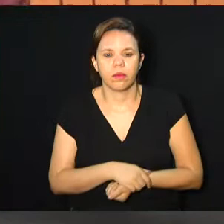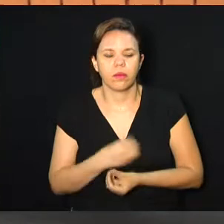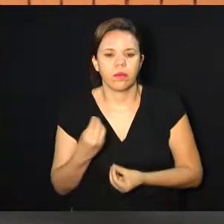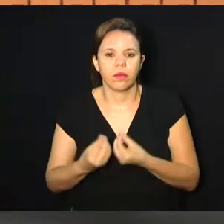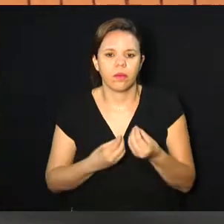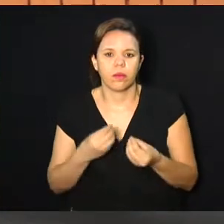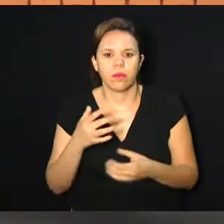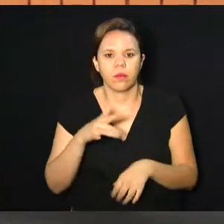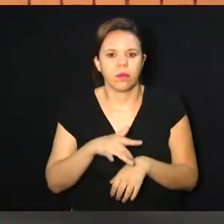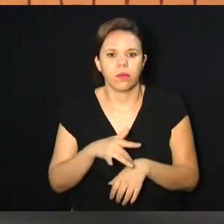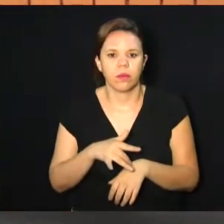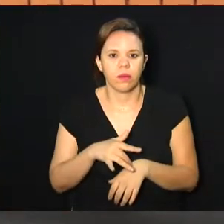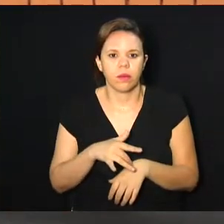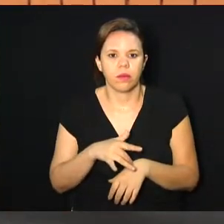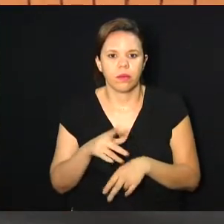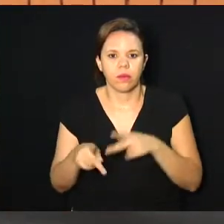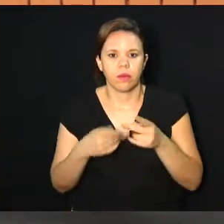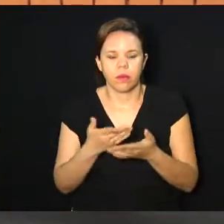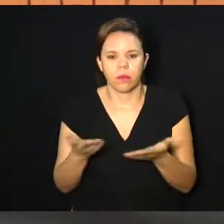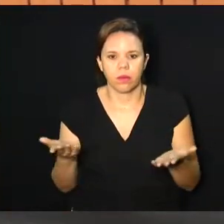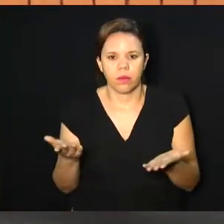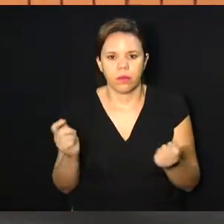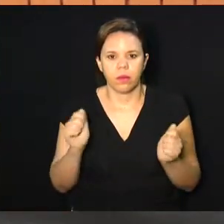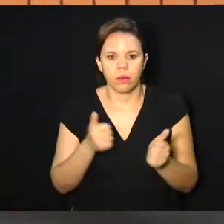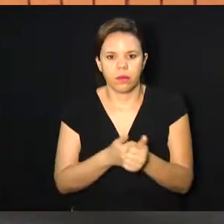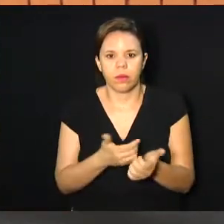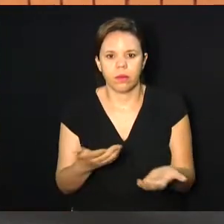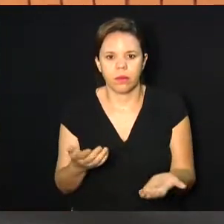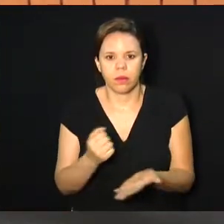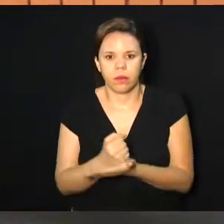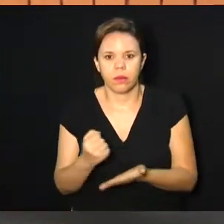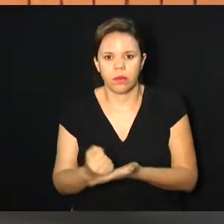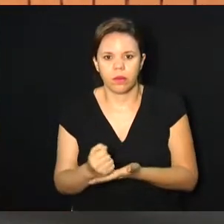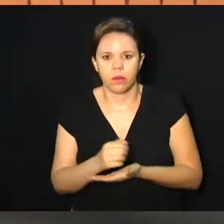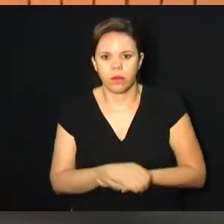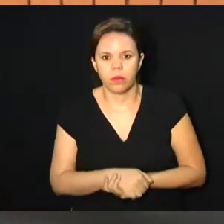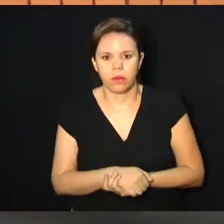fosse um absurdo que a população pudesse acompanhar o contrato